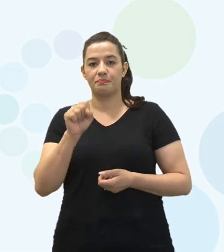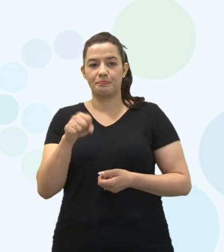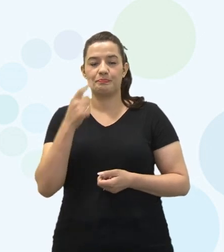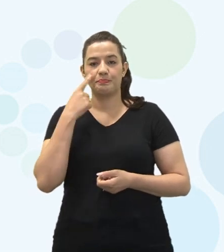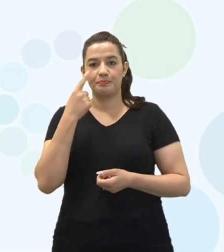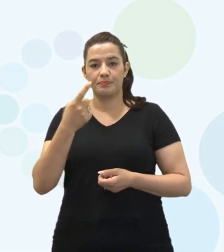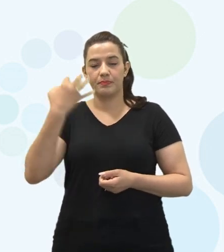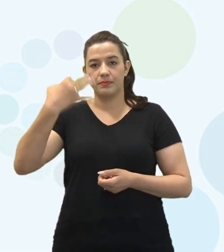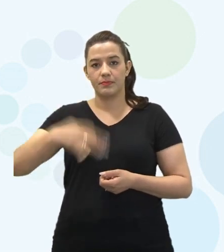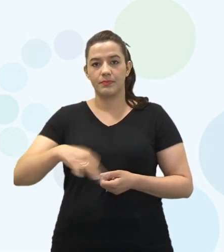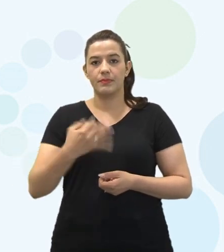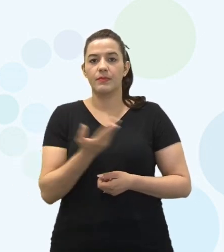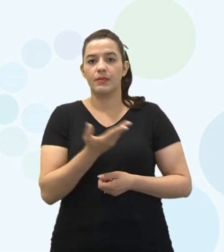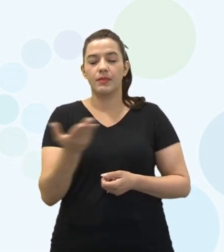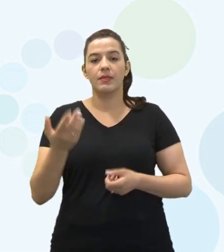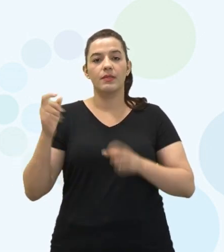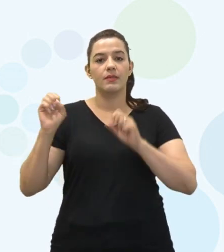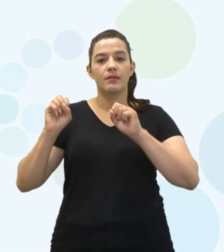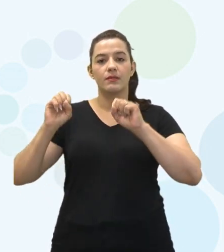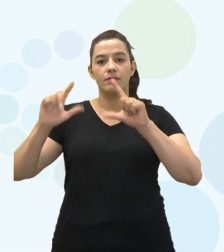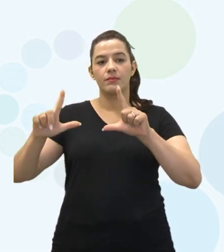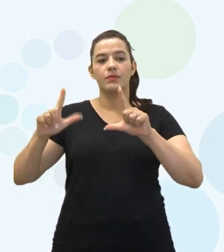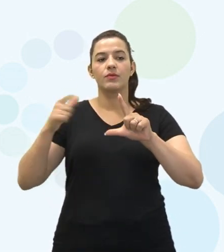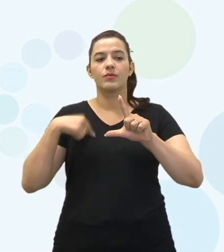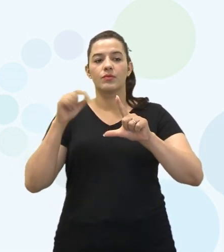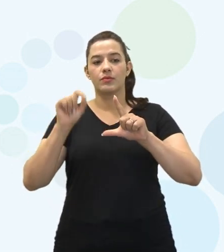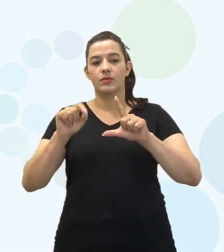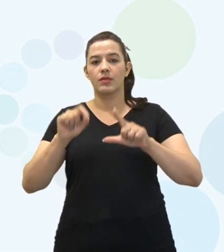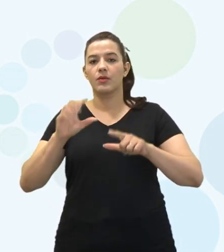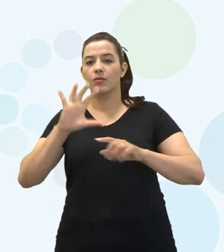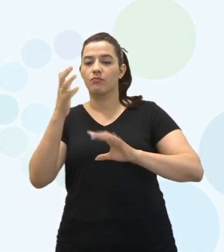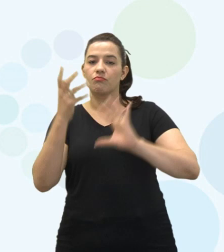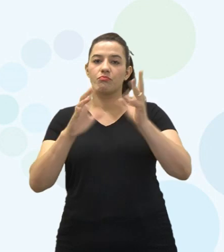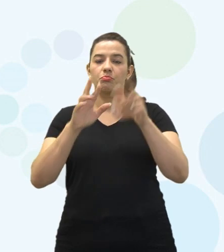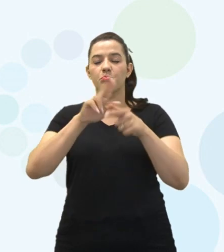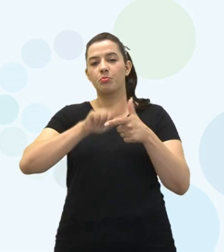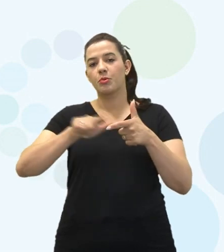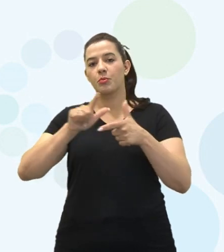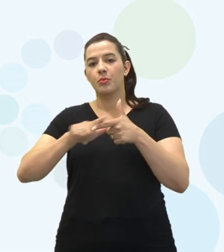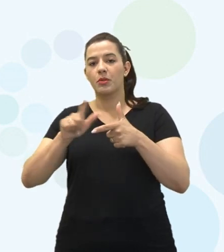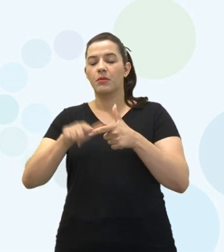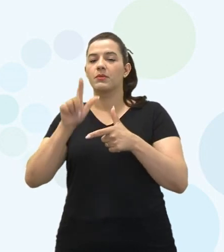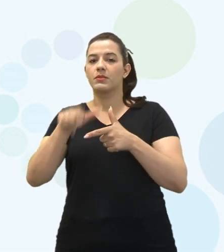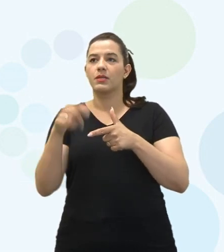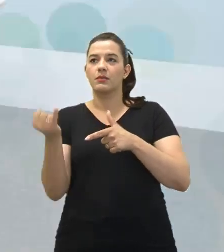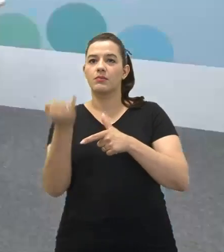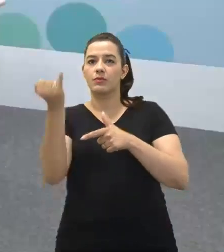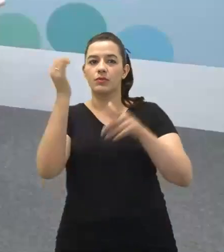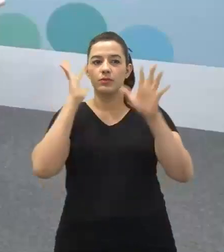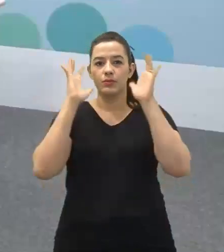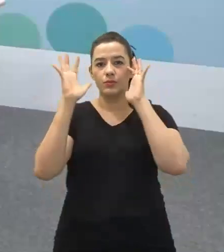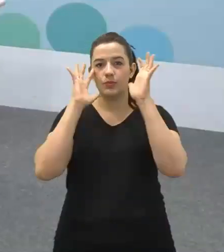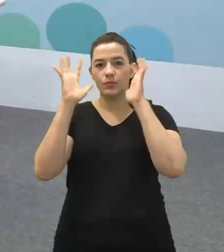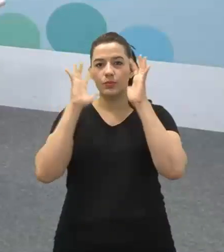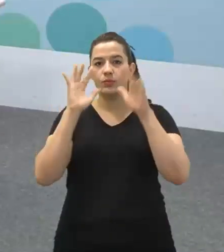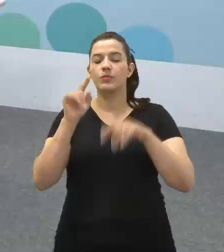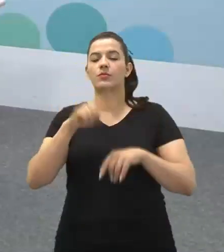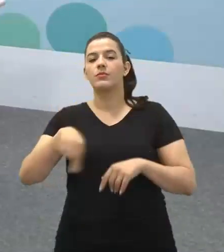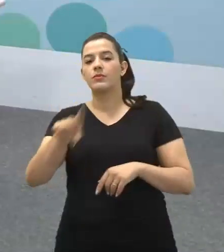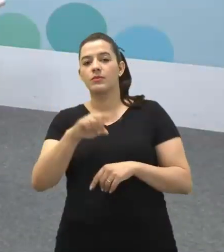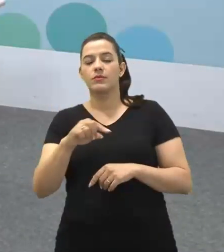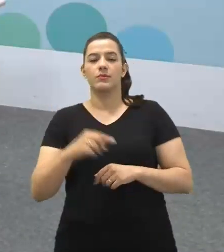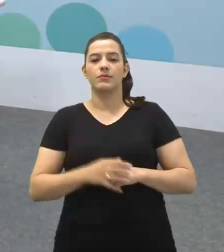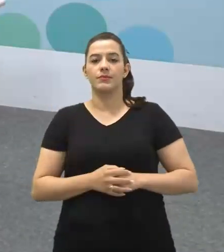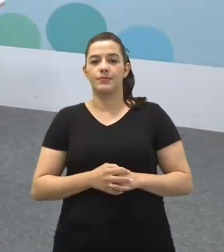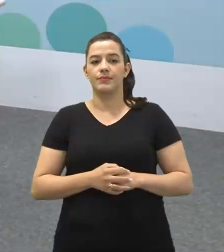bem o próximo slide nos traz o agrupamento resolução de problemas né extremamente rico né Rafael a resolução